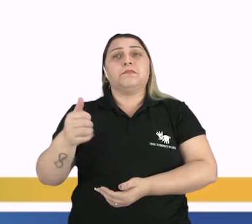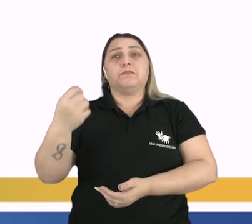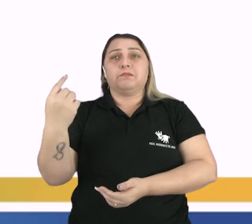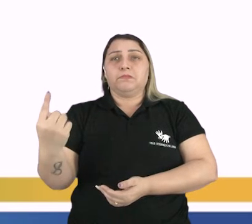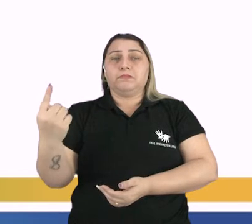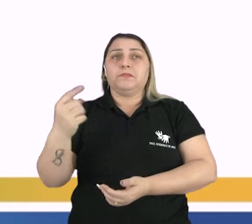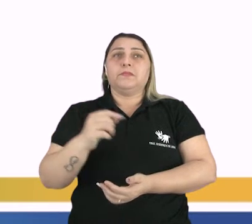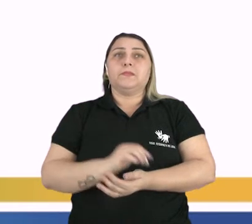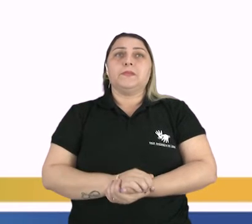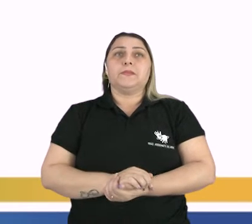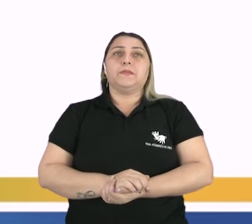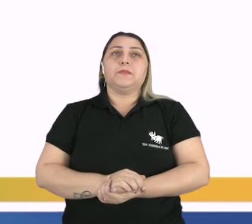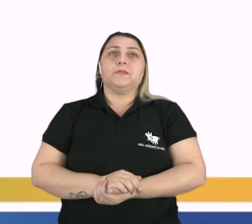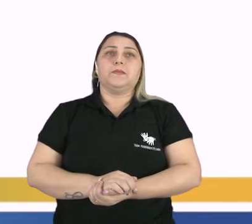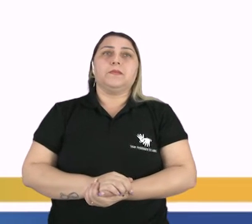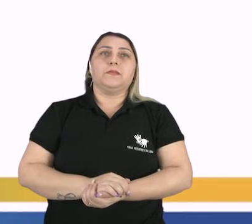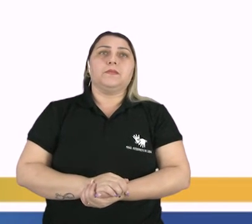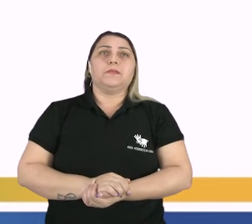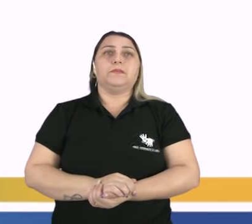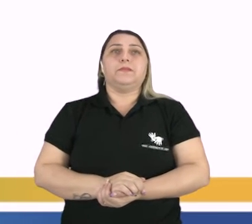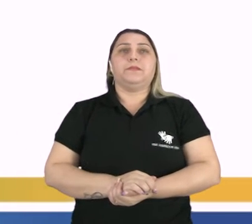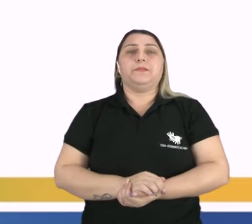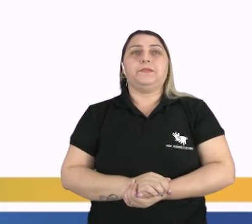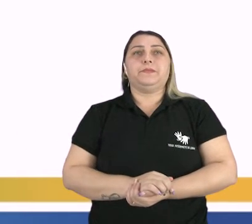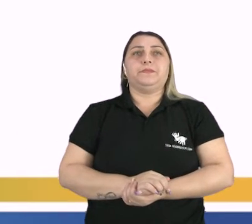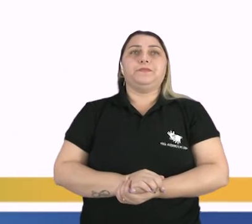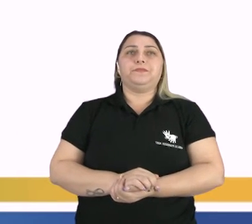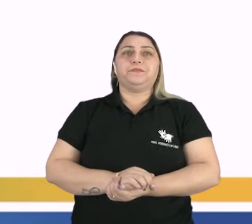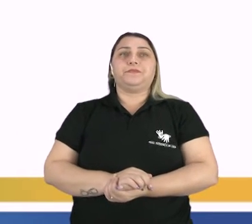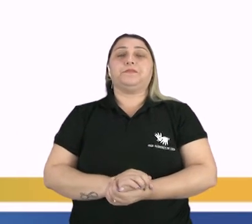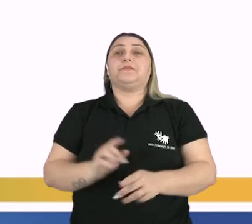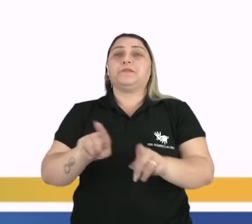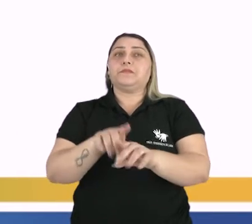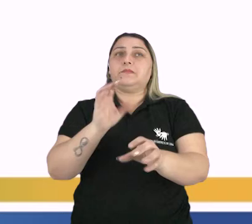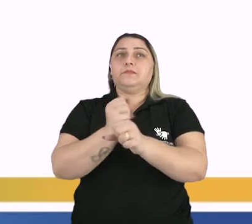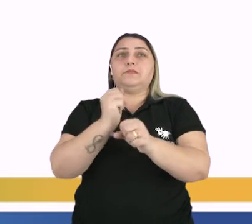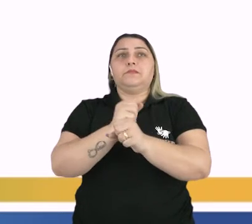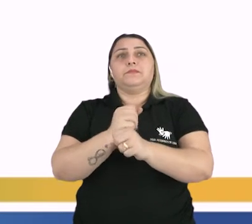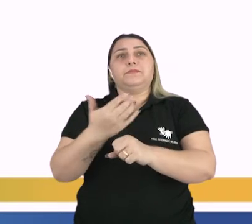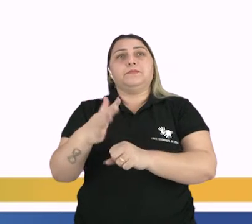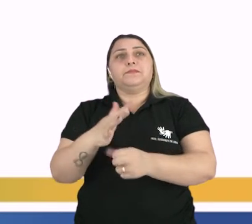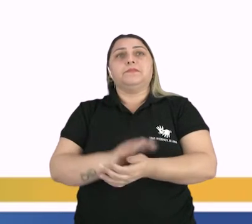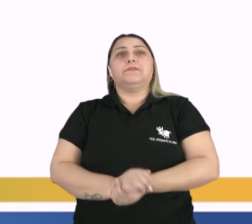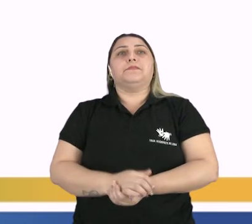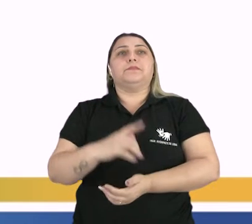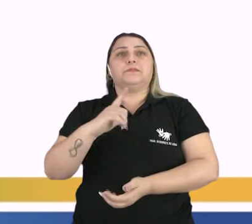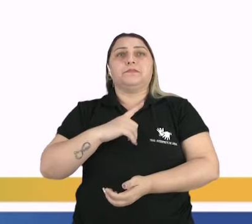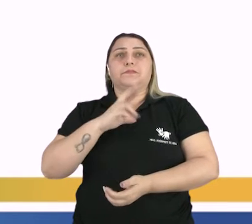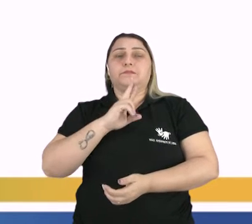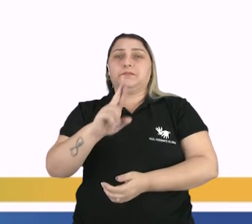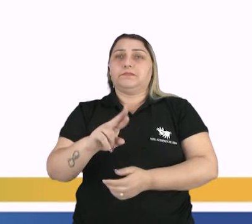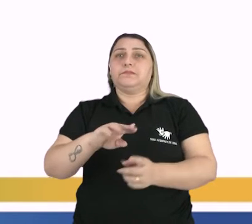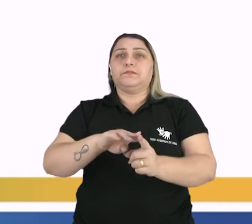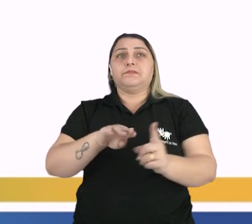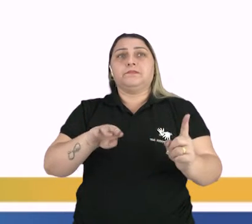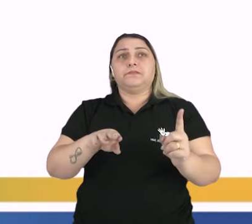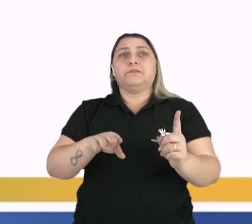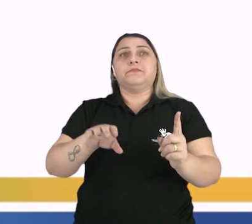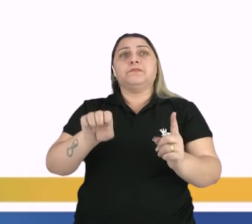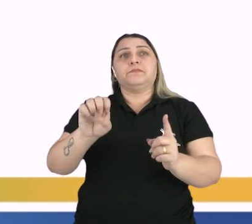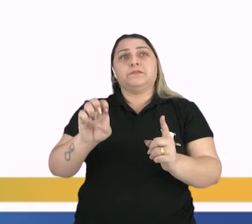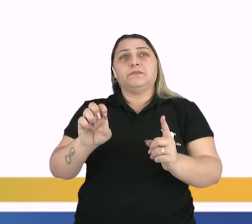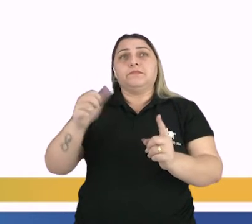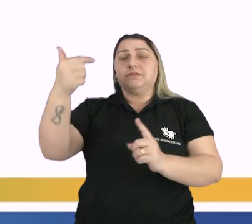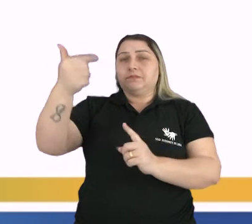para o arco de 25 graus, fazendo os cálculos apropriados e isolando seno ao quadrado,